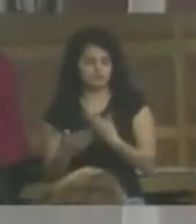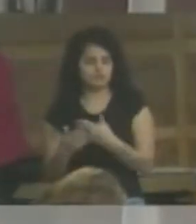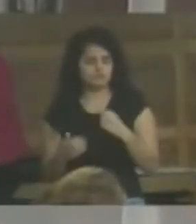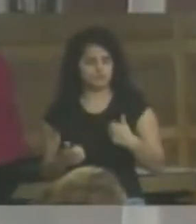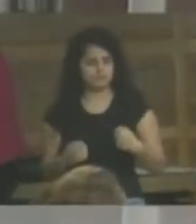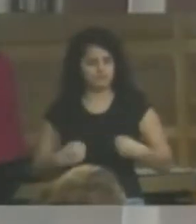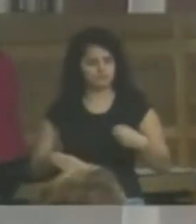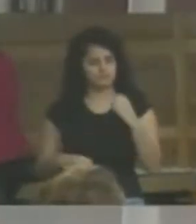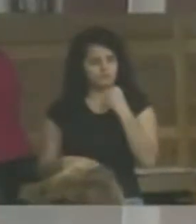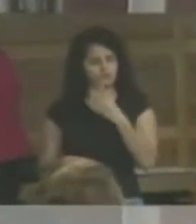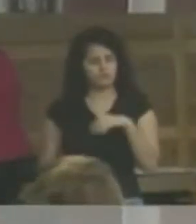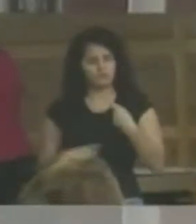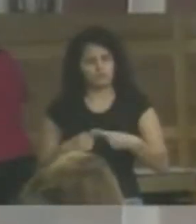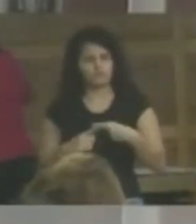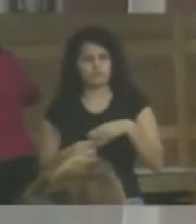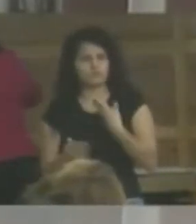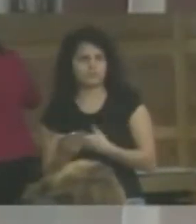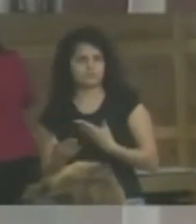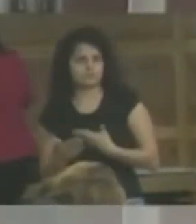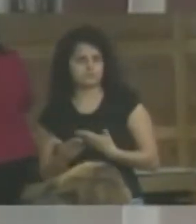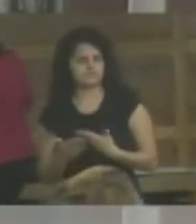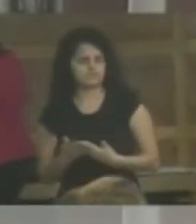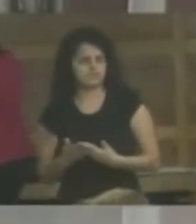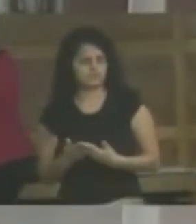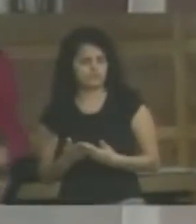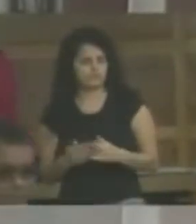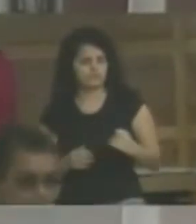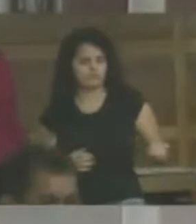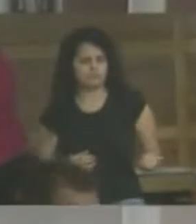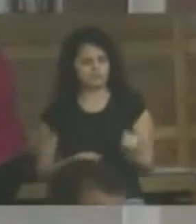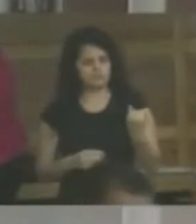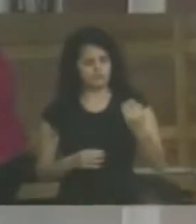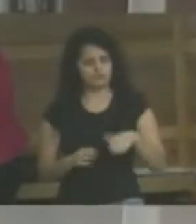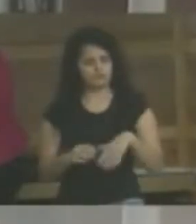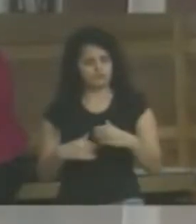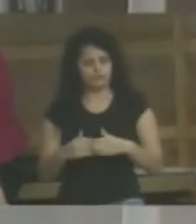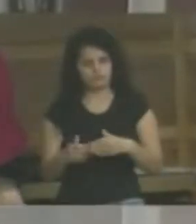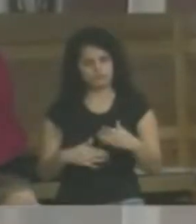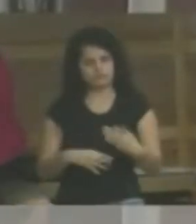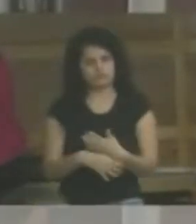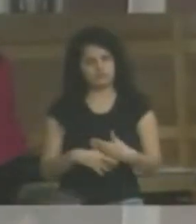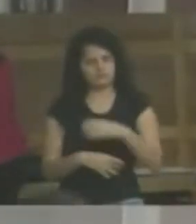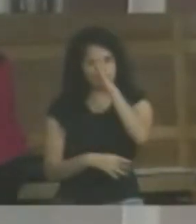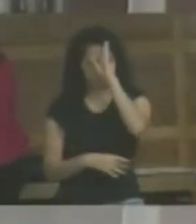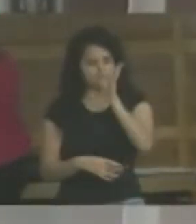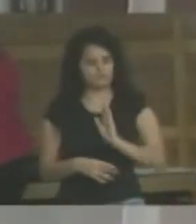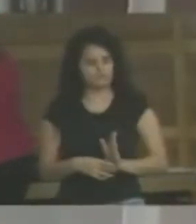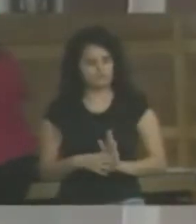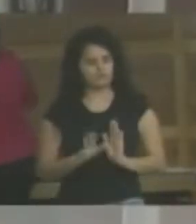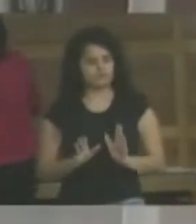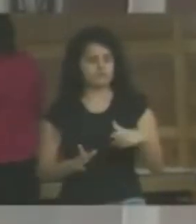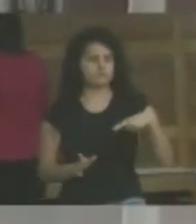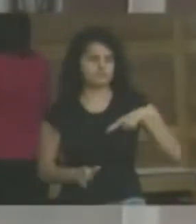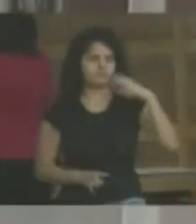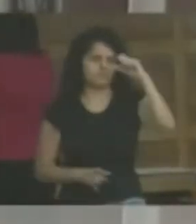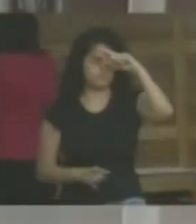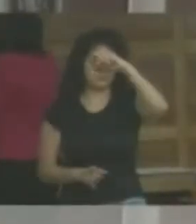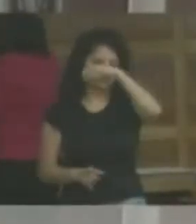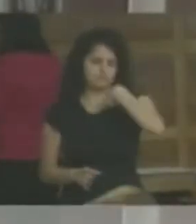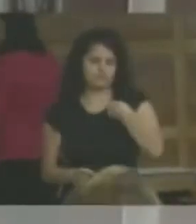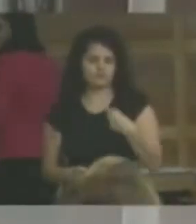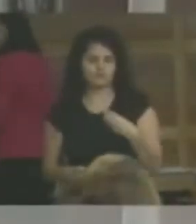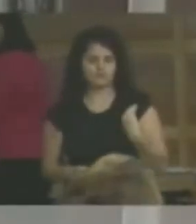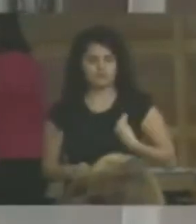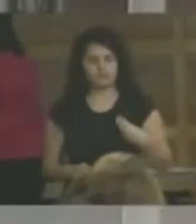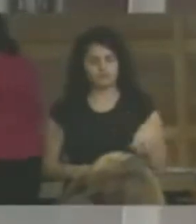qualidade, a educação é prioridade. Em qualquer cidade desse país, a educação é prioridade. Mas também existem as dificuldades. Eu moro no bairro